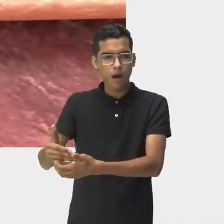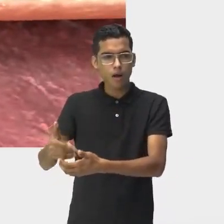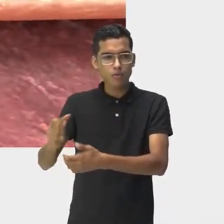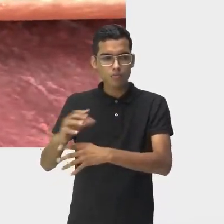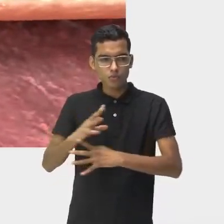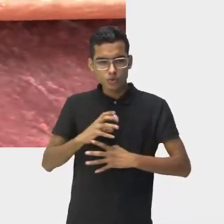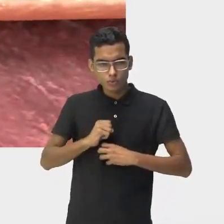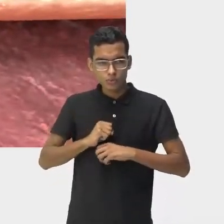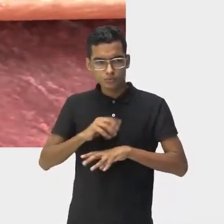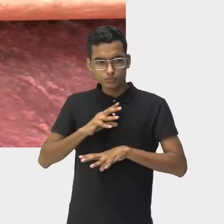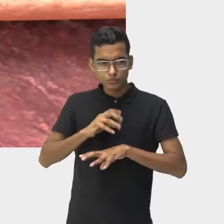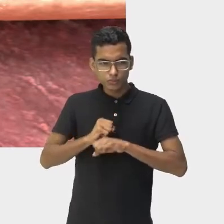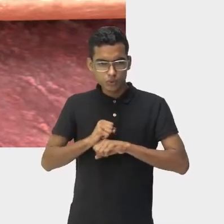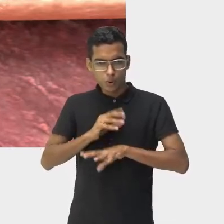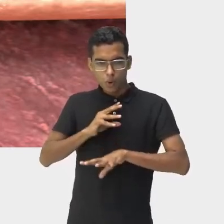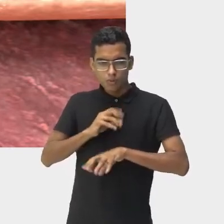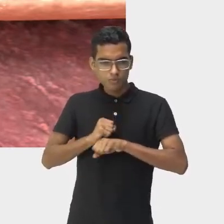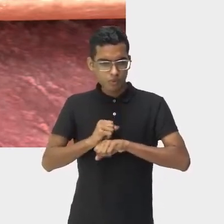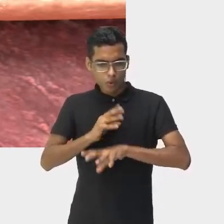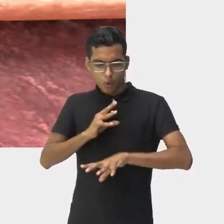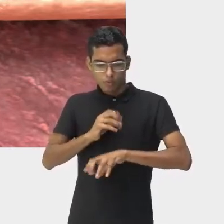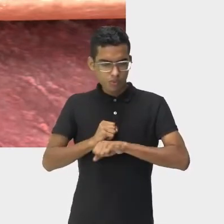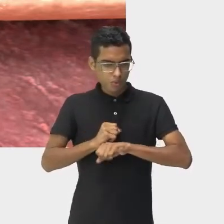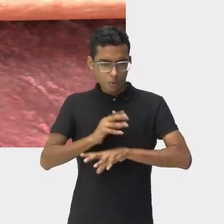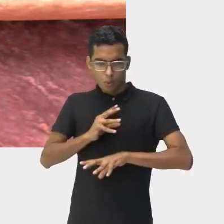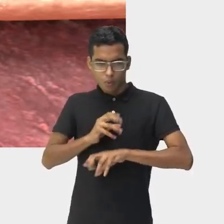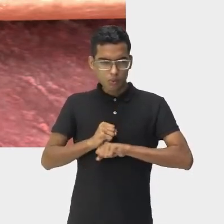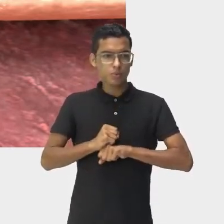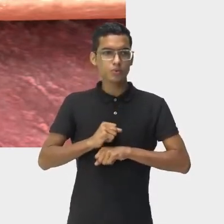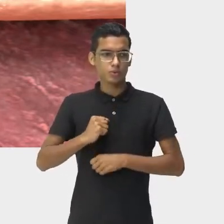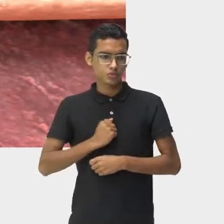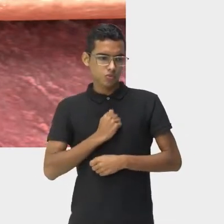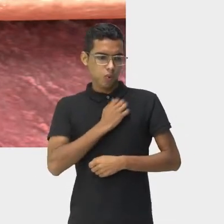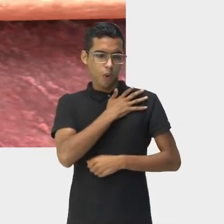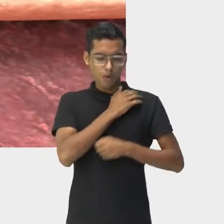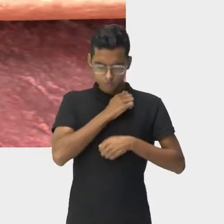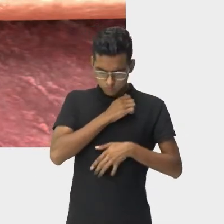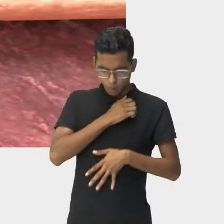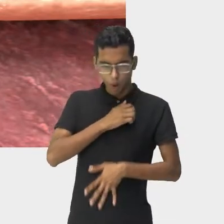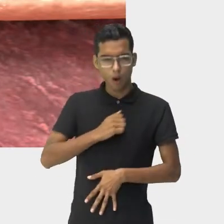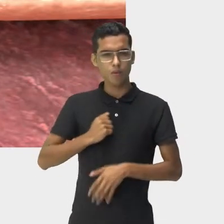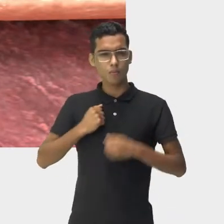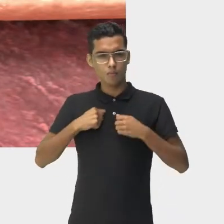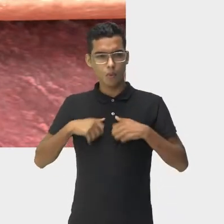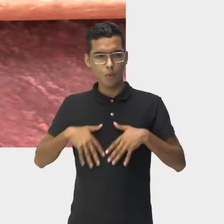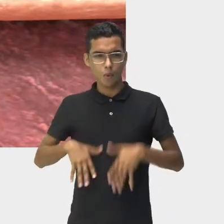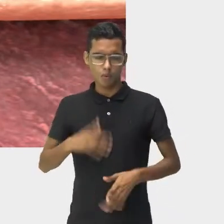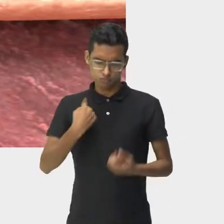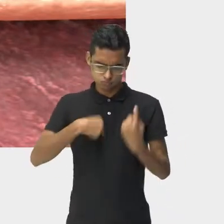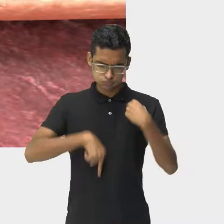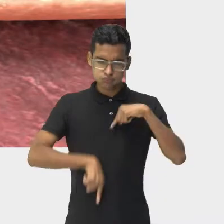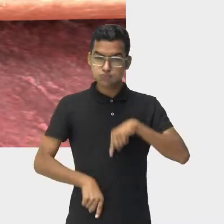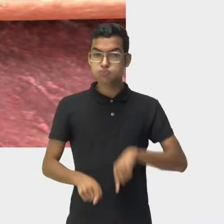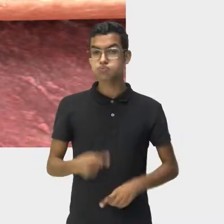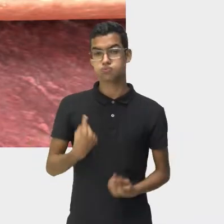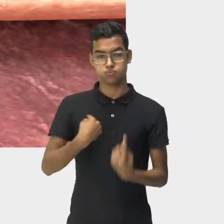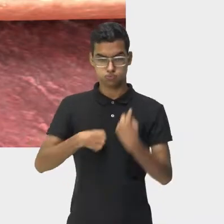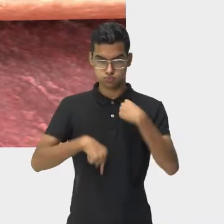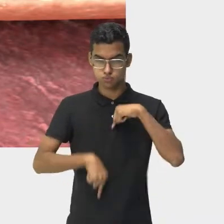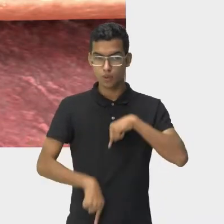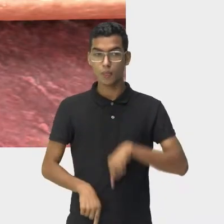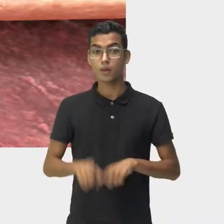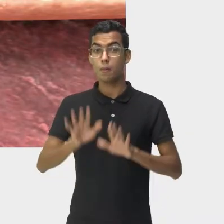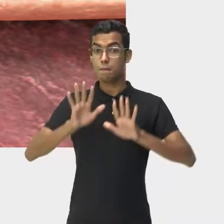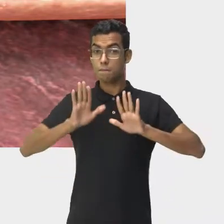levando sangue, né? O sangue leva oxigênio para todo o nosso corpo. Só que aí pode acontecer o quê?